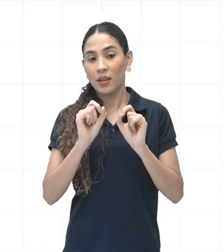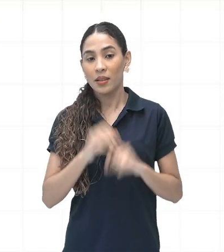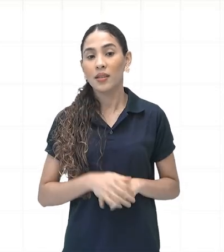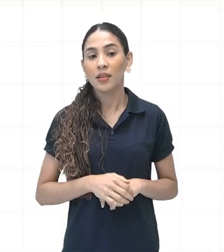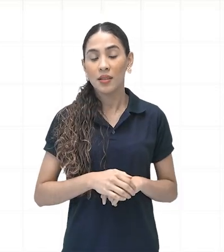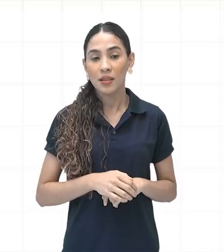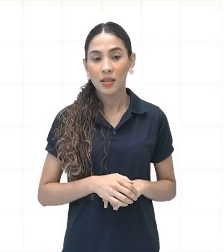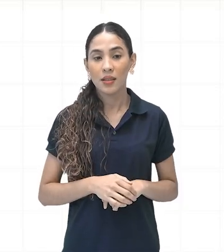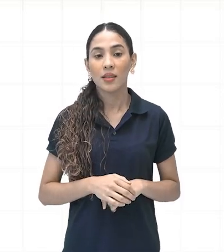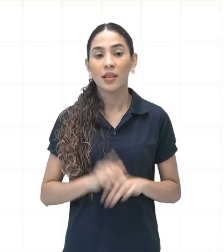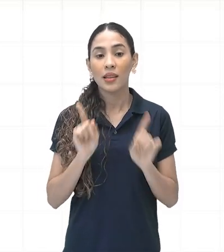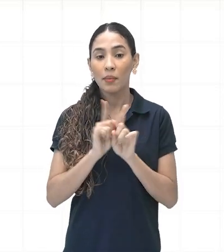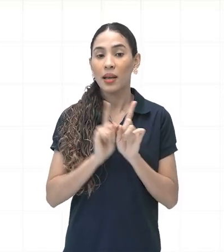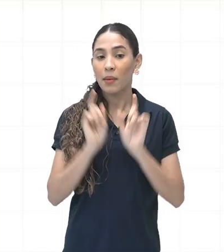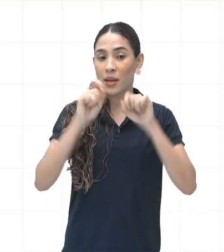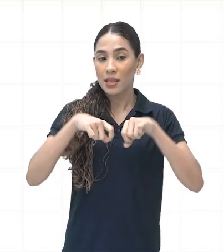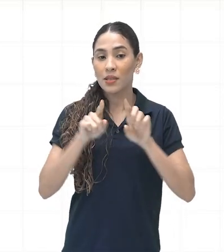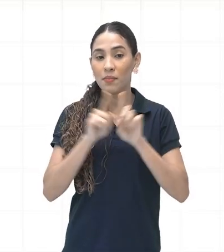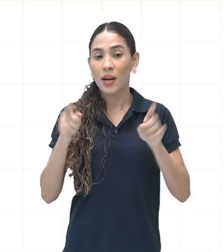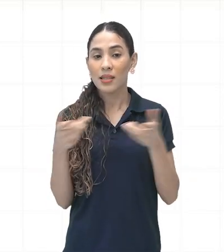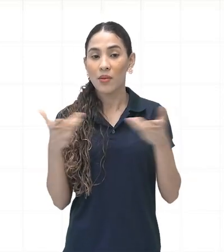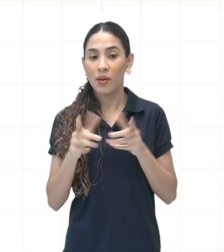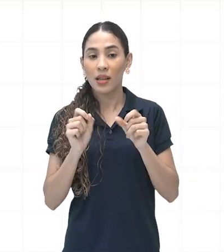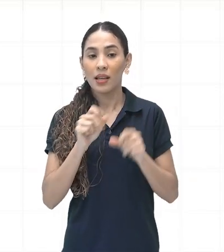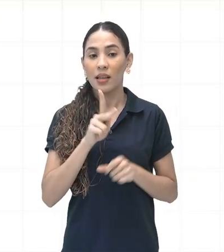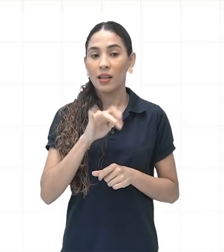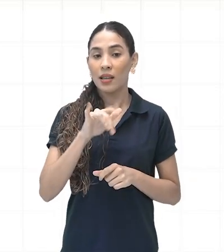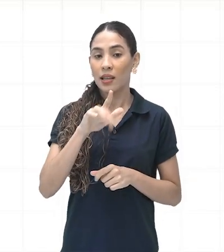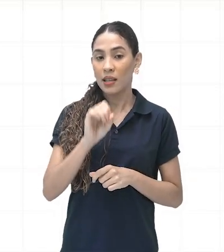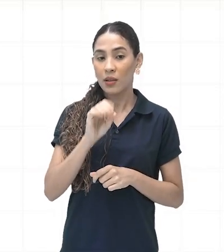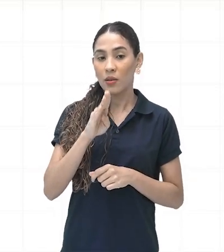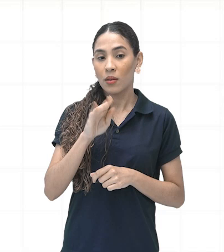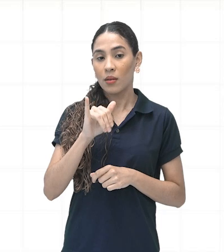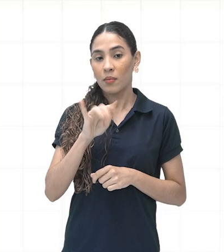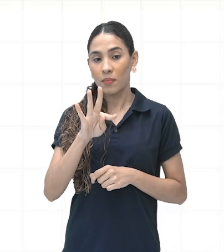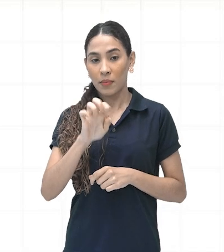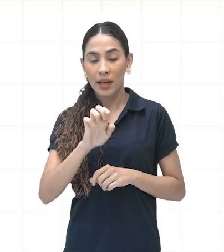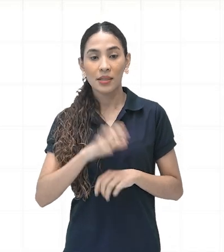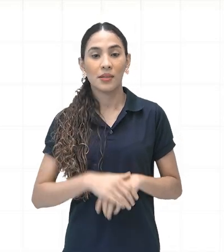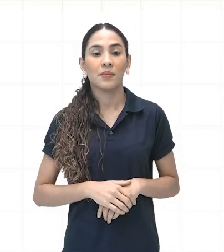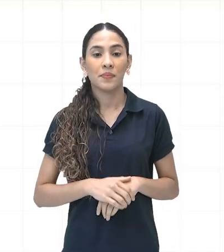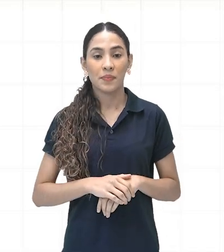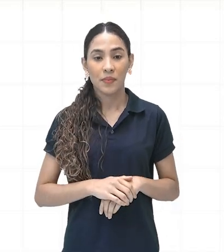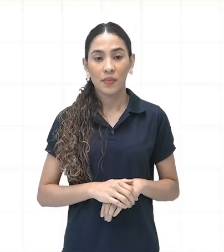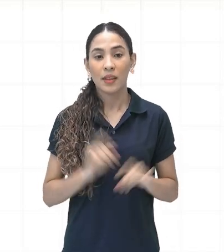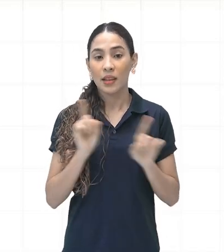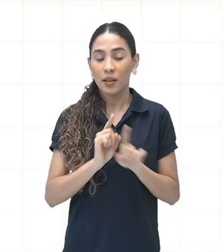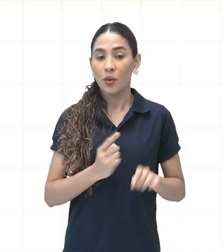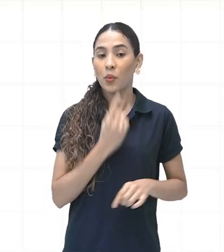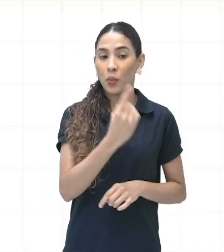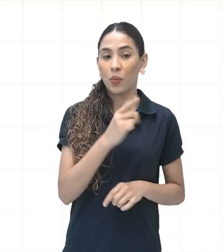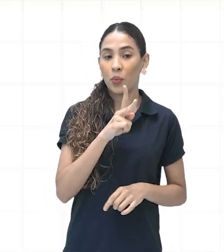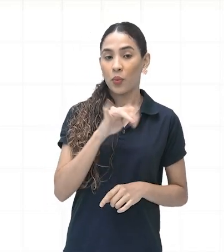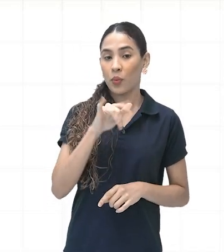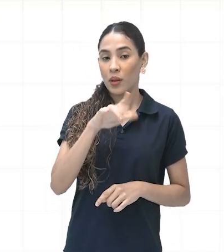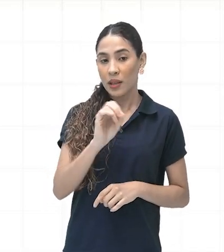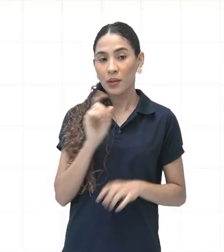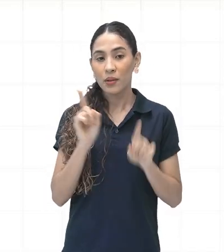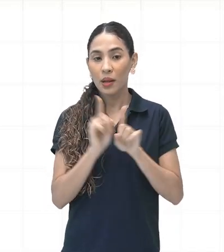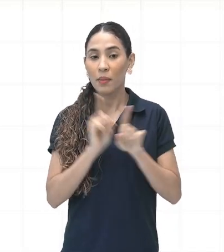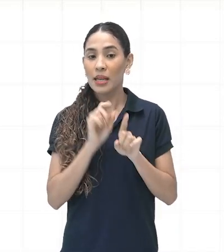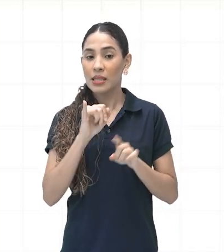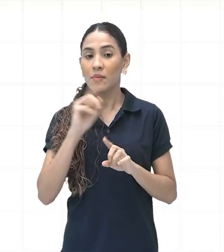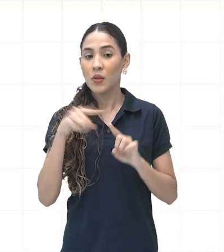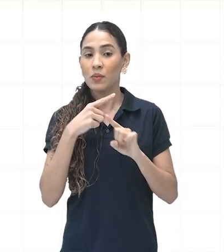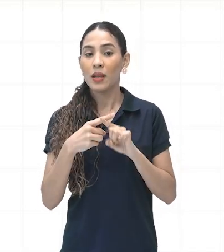a mesma capacidade, mas agora em kilobyte. E 1 kilobyte também, se eu